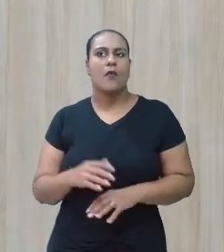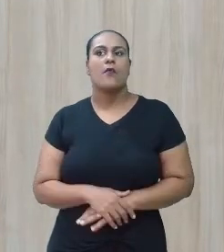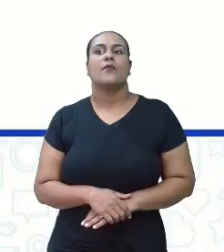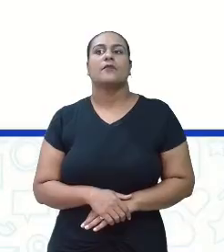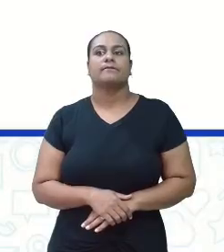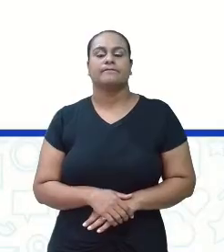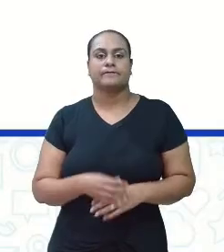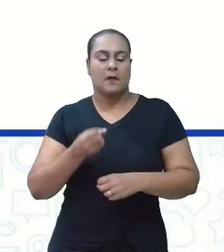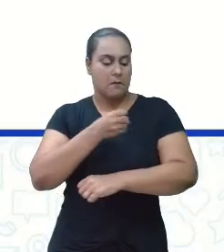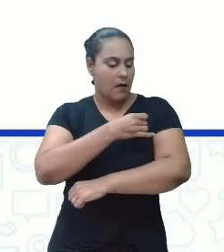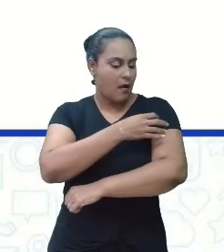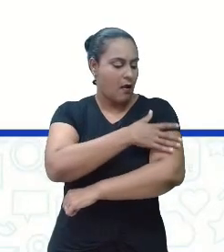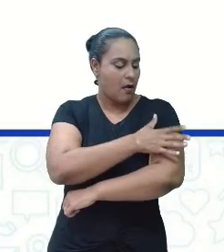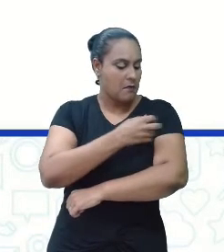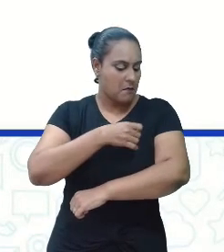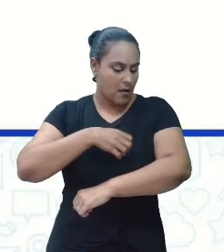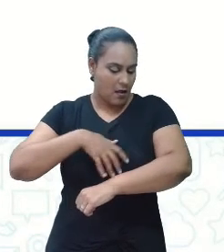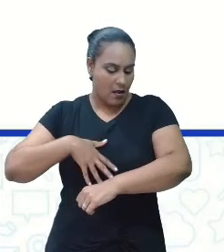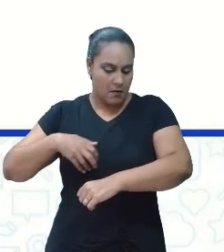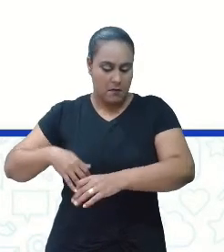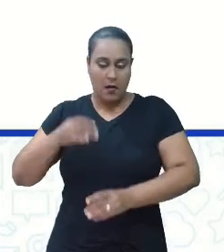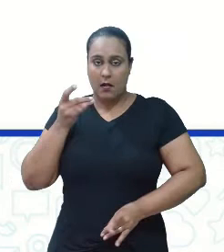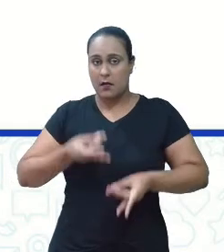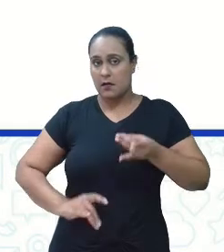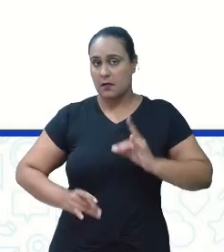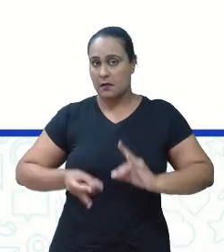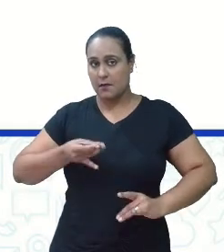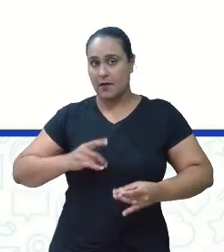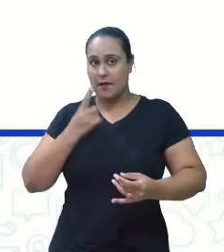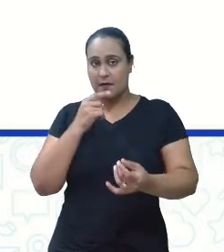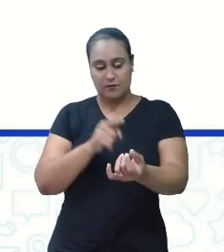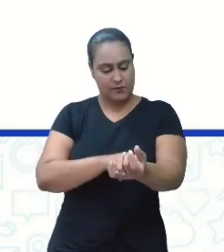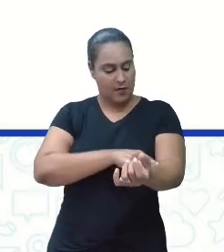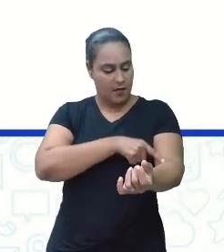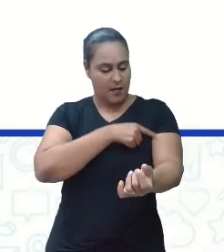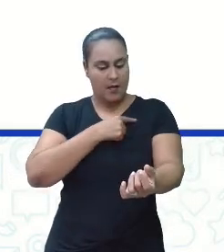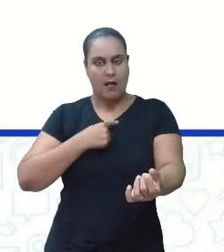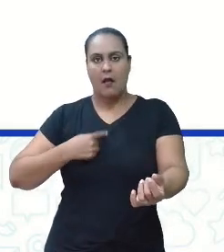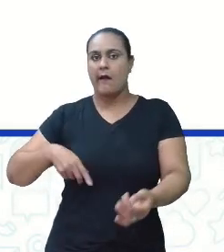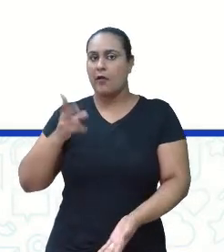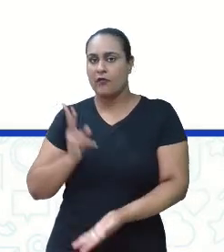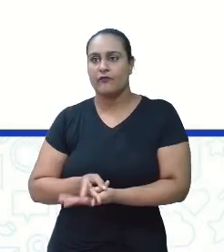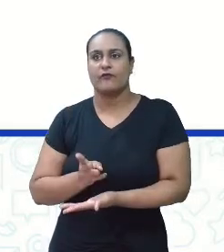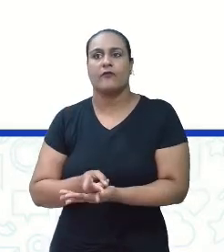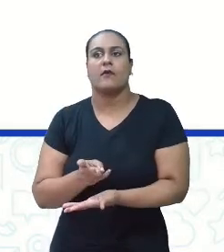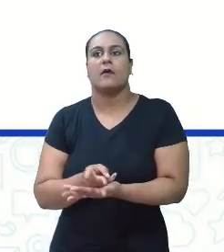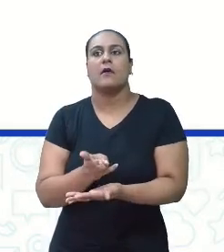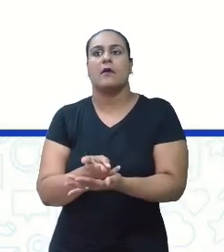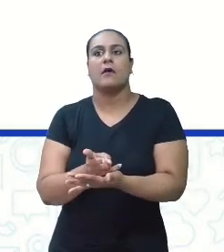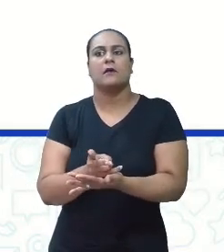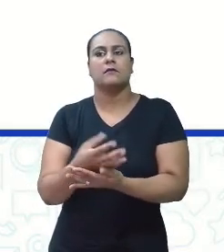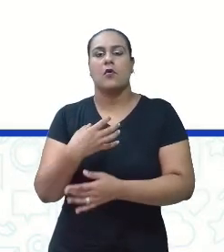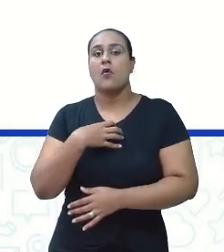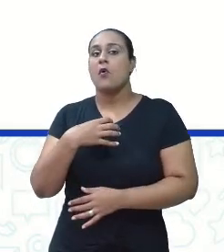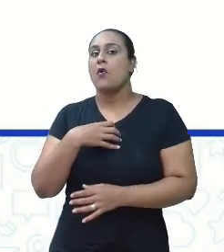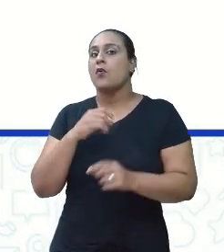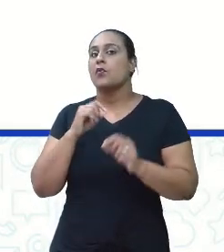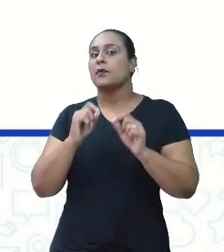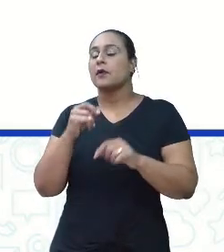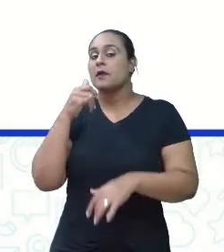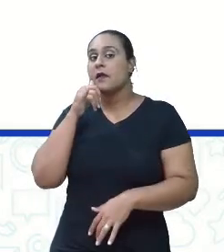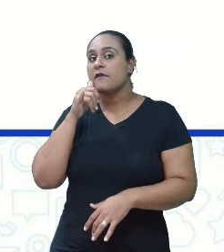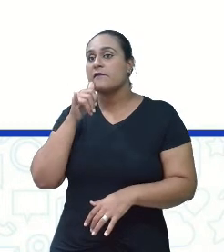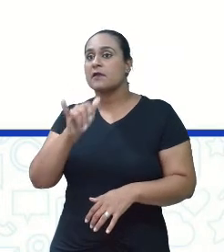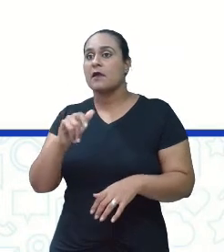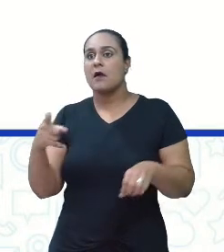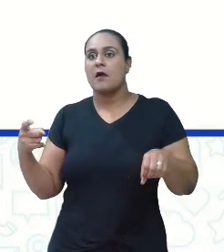atua liberando hormônios na corrente sanguínea de forma contínua, de modo a prevenir a